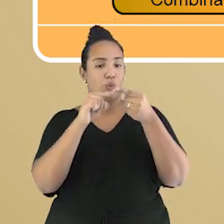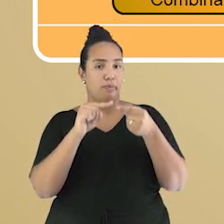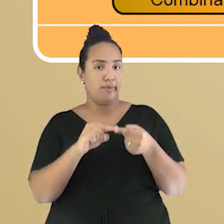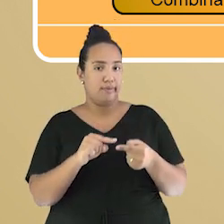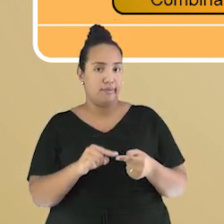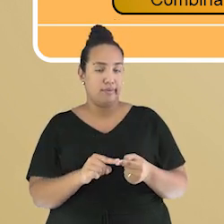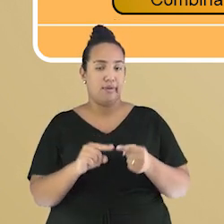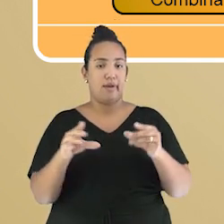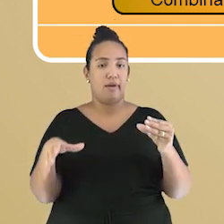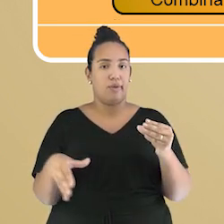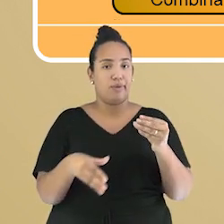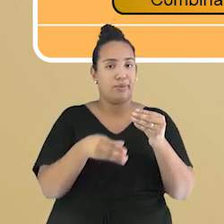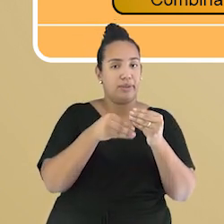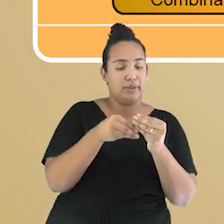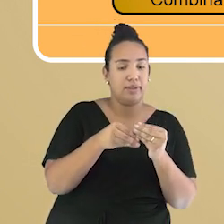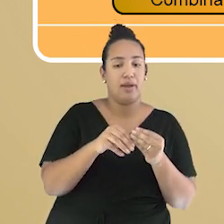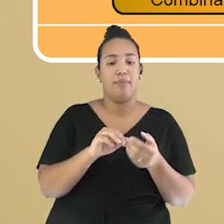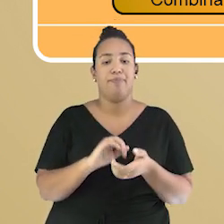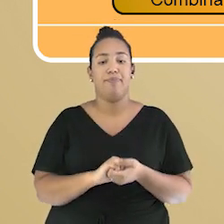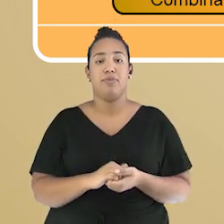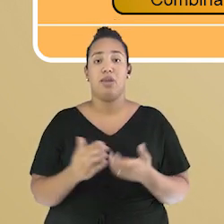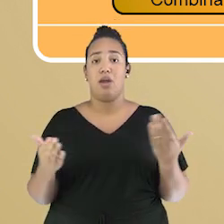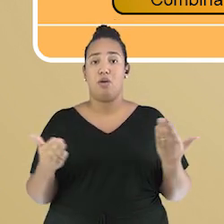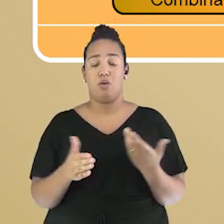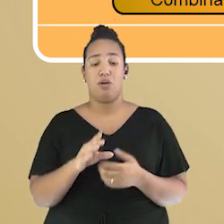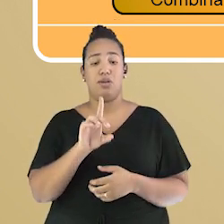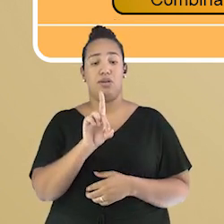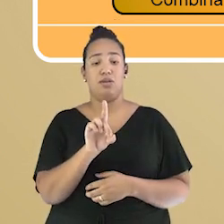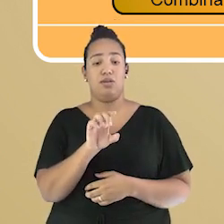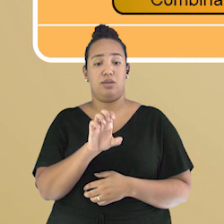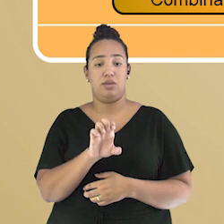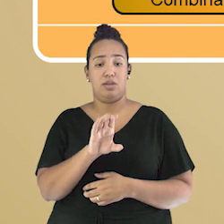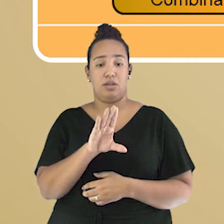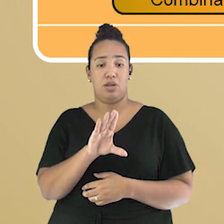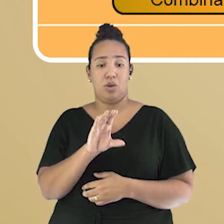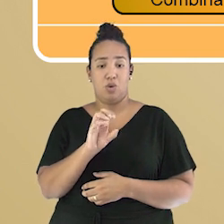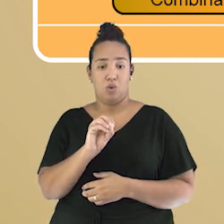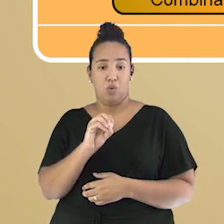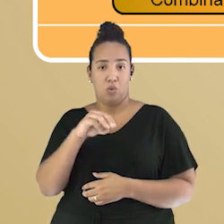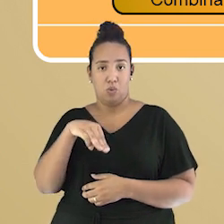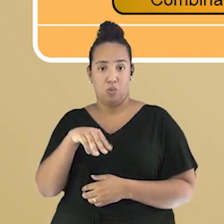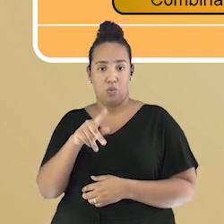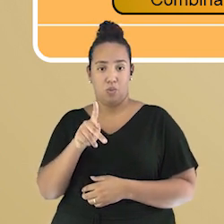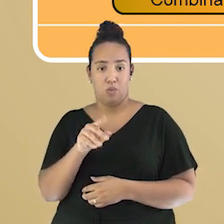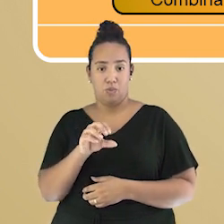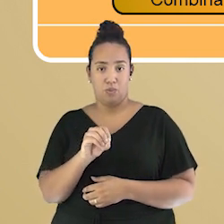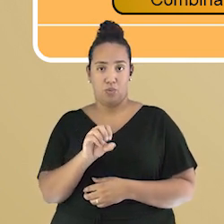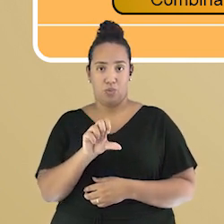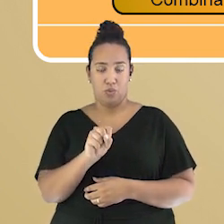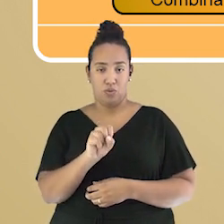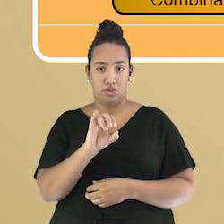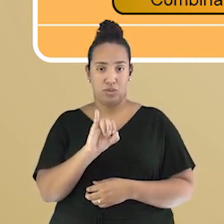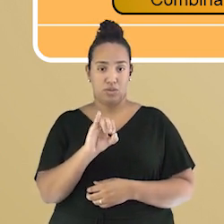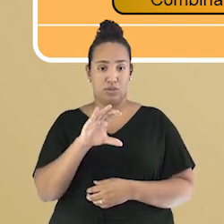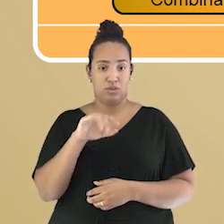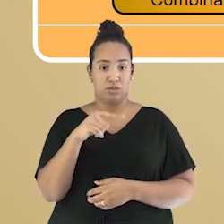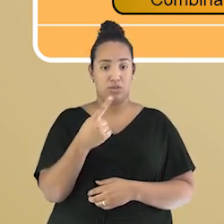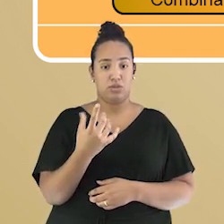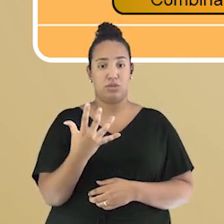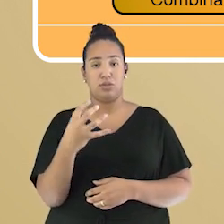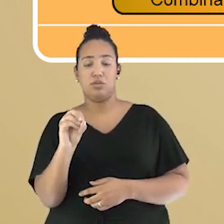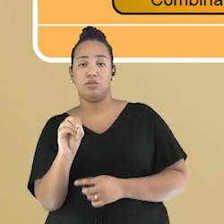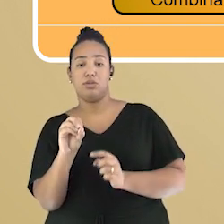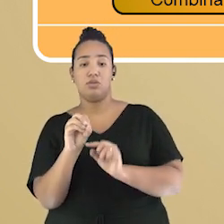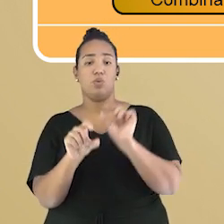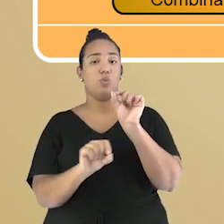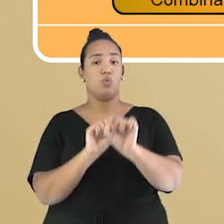formar. Quando falamos em decomposição, com esse D na frente, estamos nos referindo ao exato